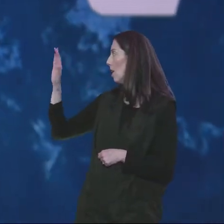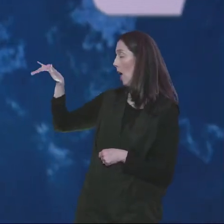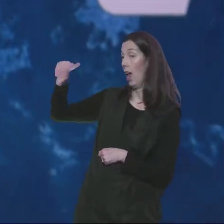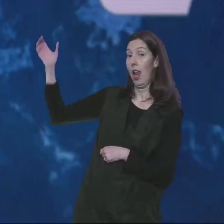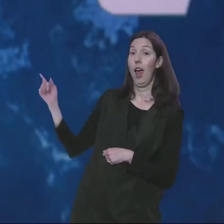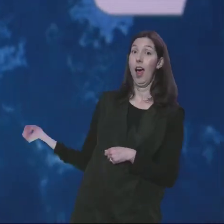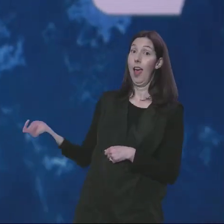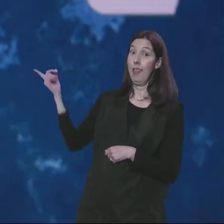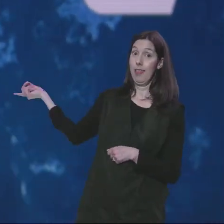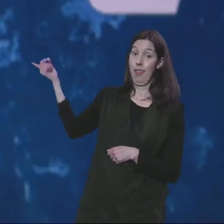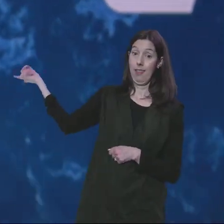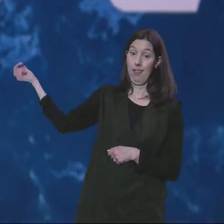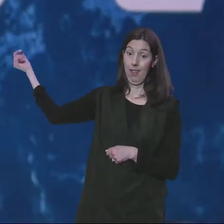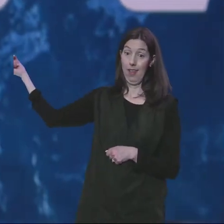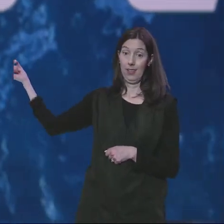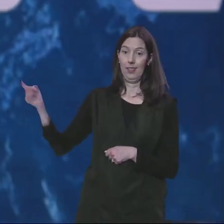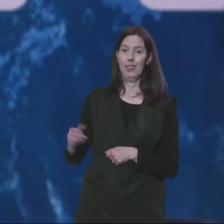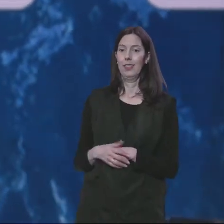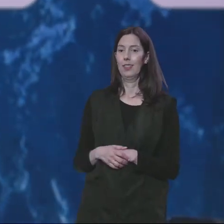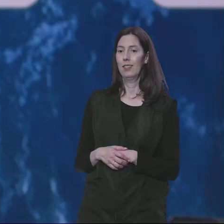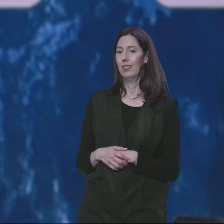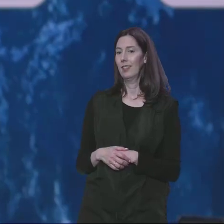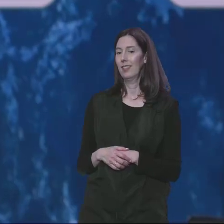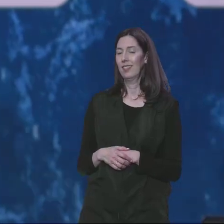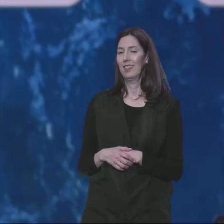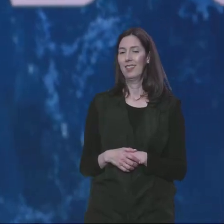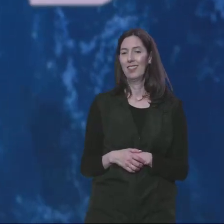a eternidade. Tá bom? Não puxa muito não.